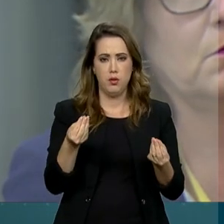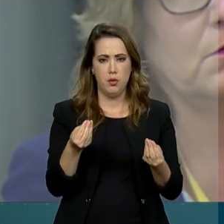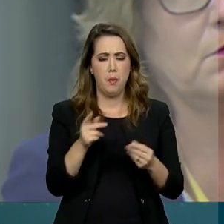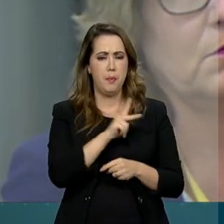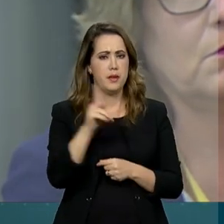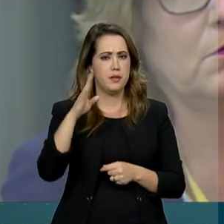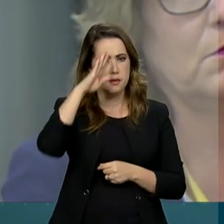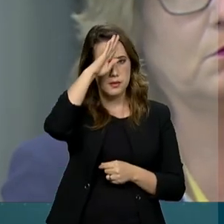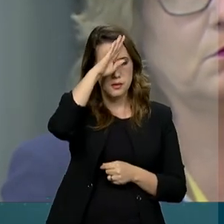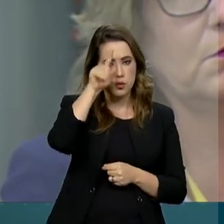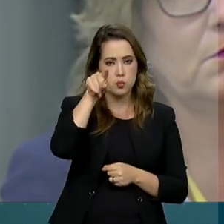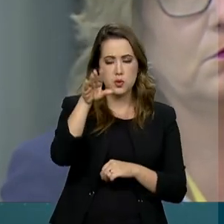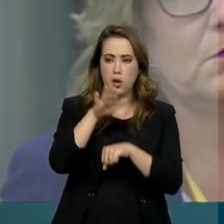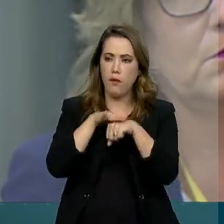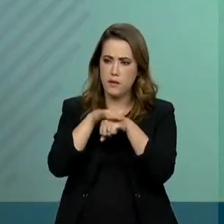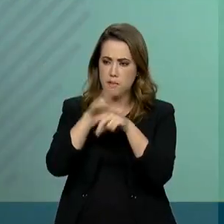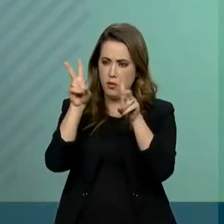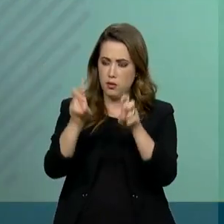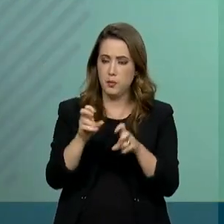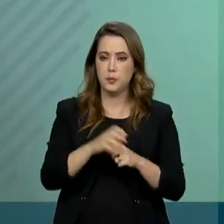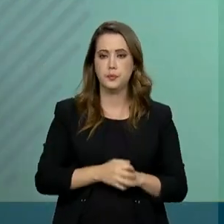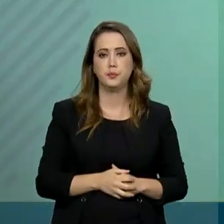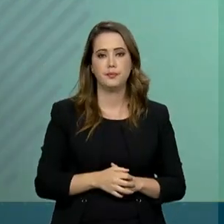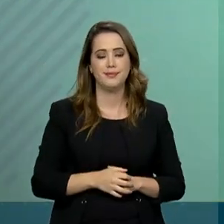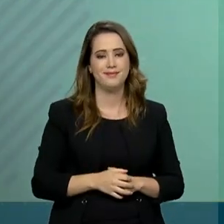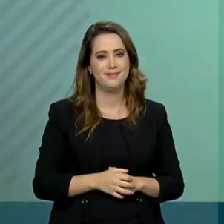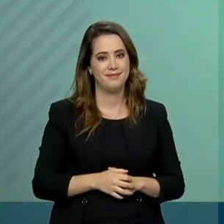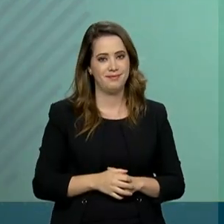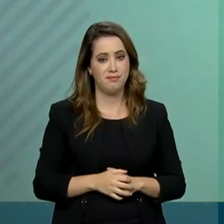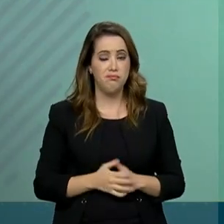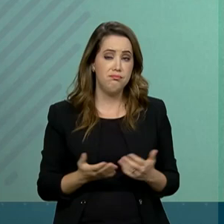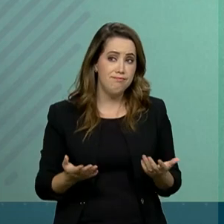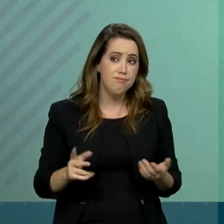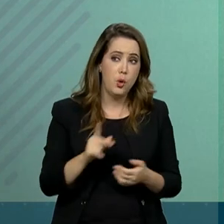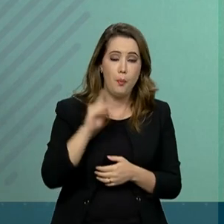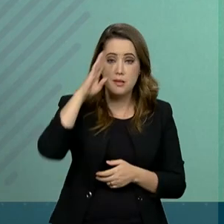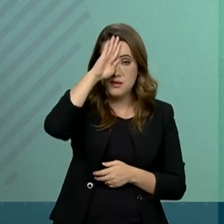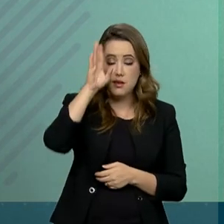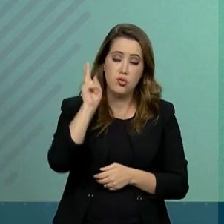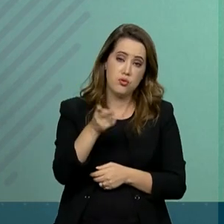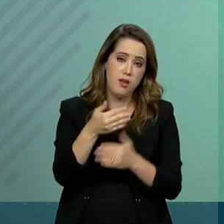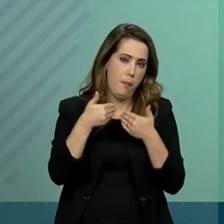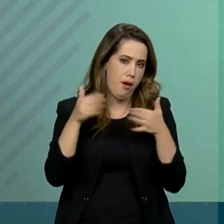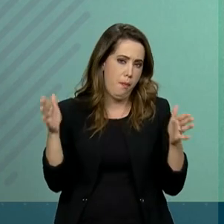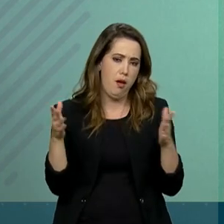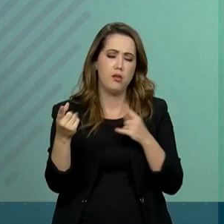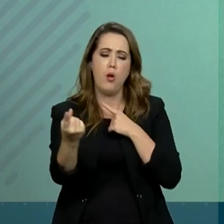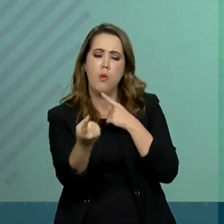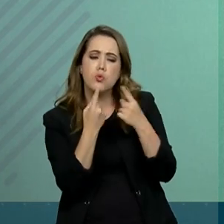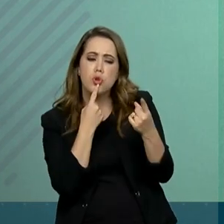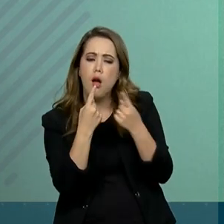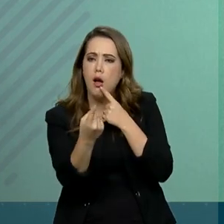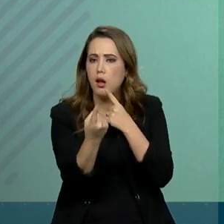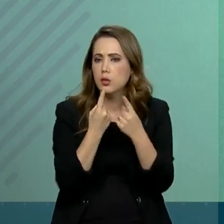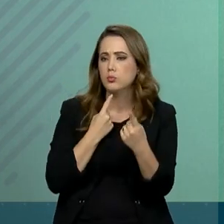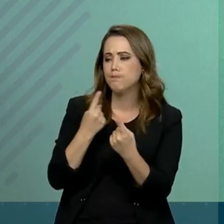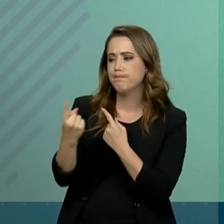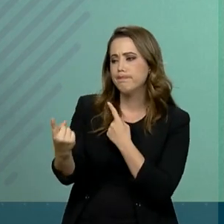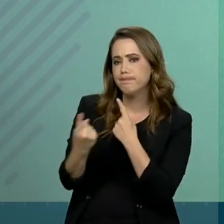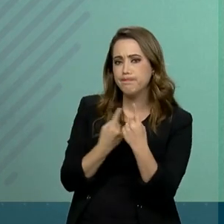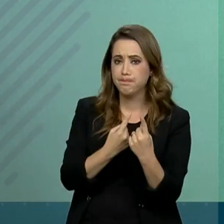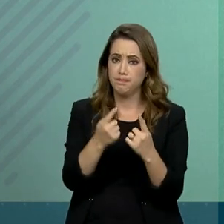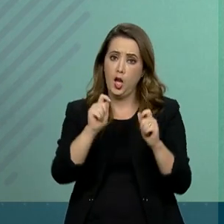conversar com os governadores sobre esse tema o presidente estará sempre aberto a interlocução ea percepção